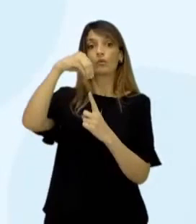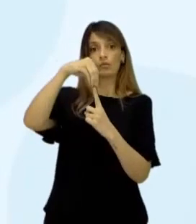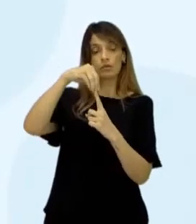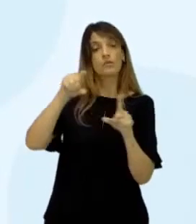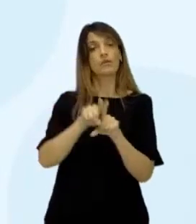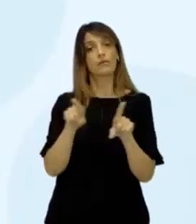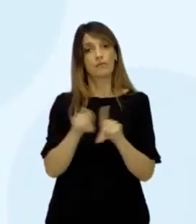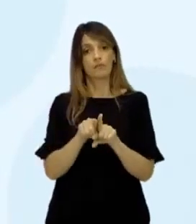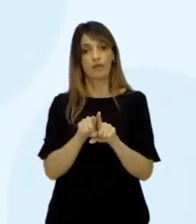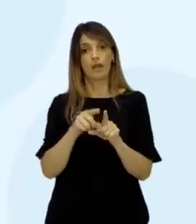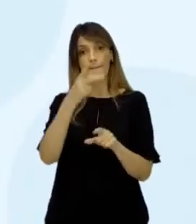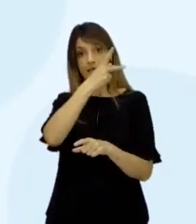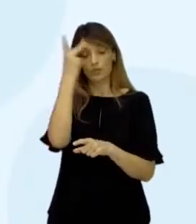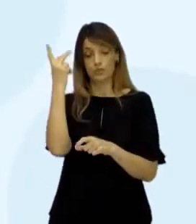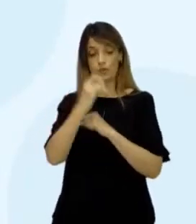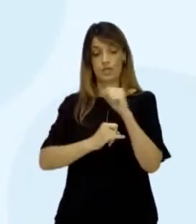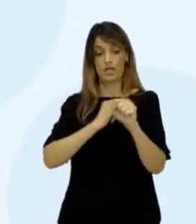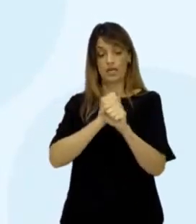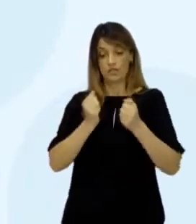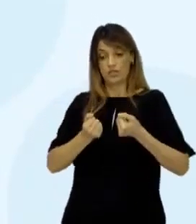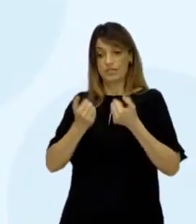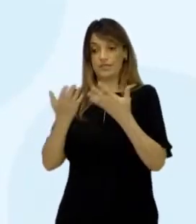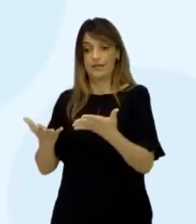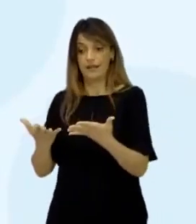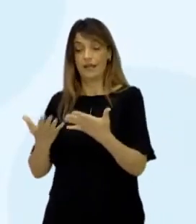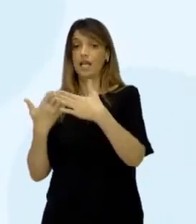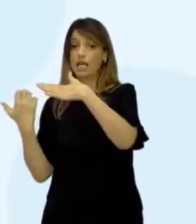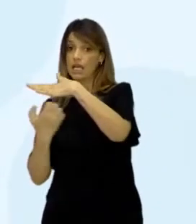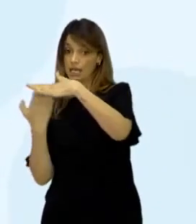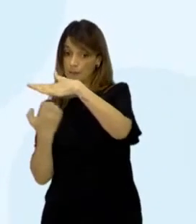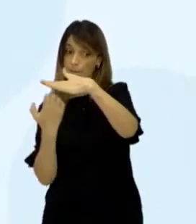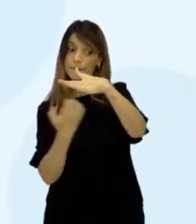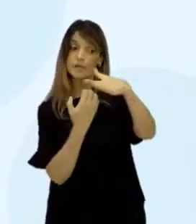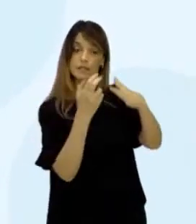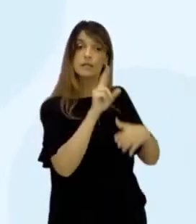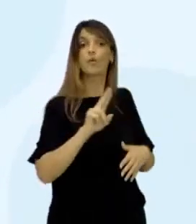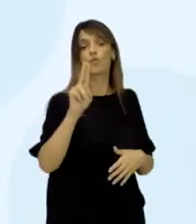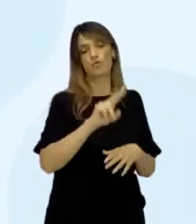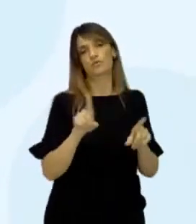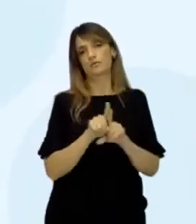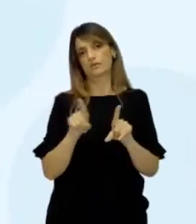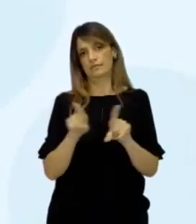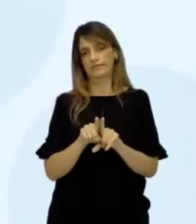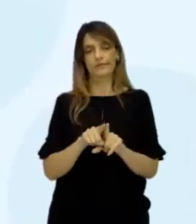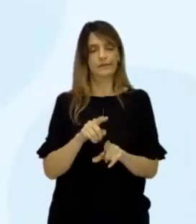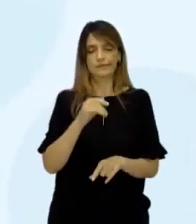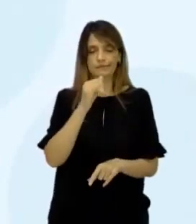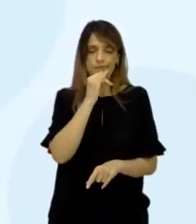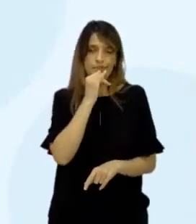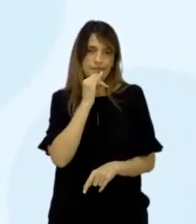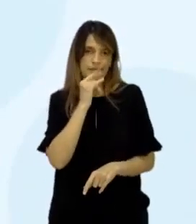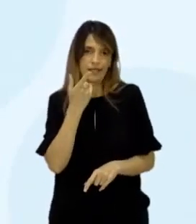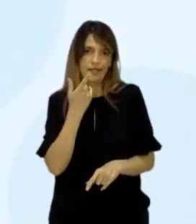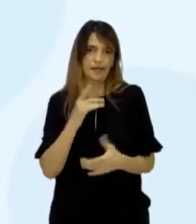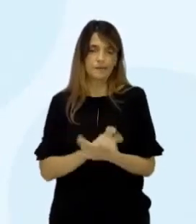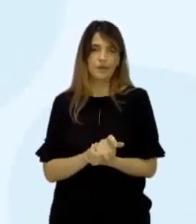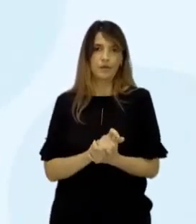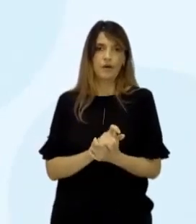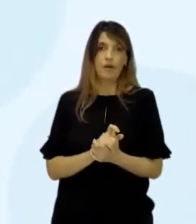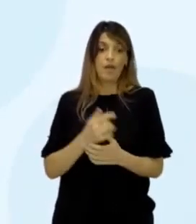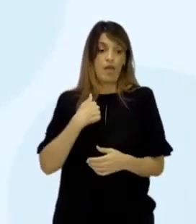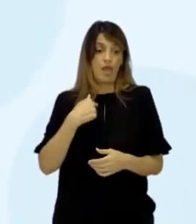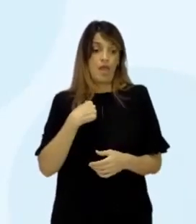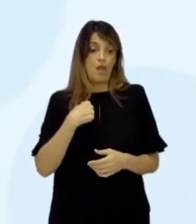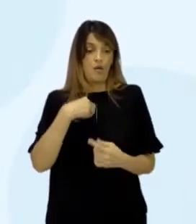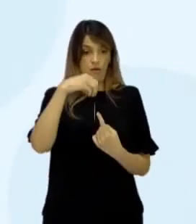de quem fornece a internet quanto das empresas que estão ali. Então, desde para quem você paga a internet,